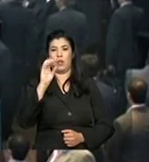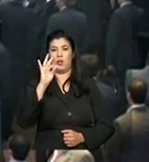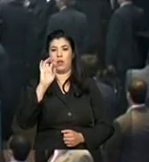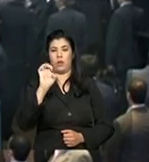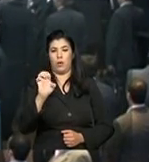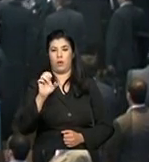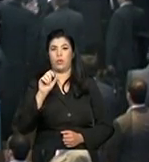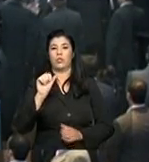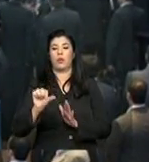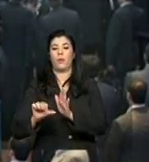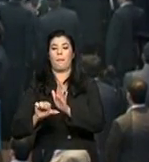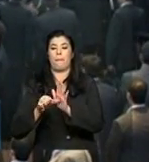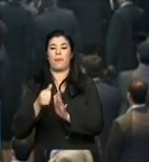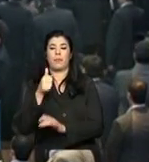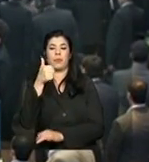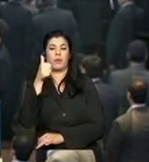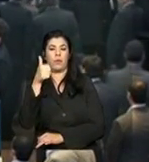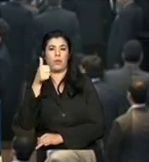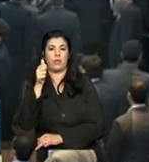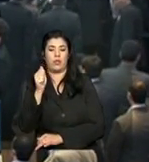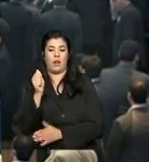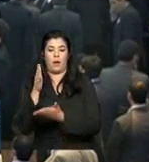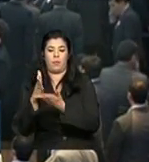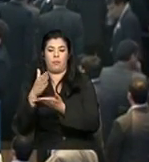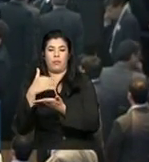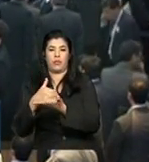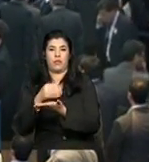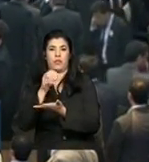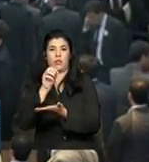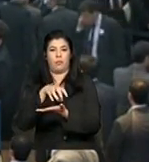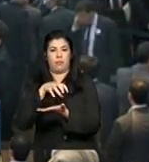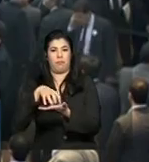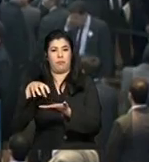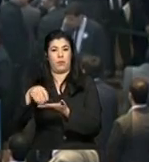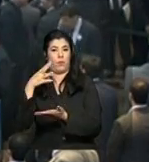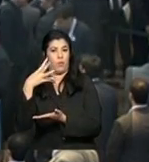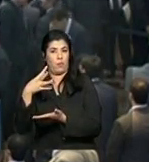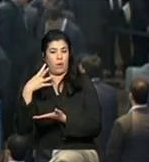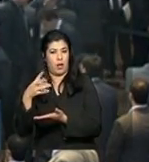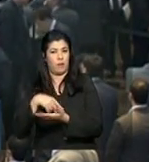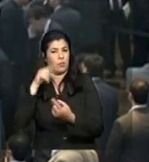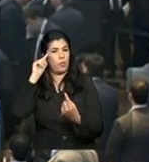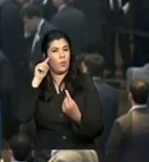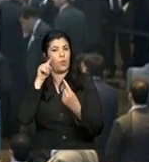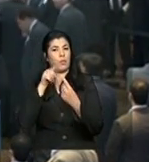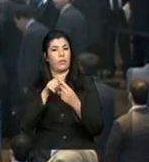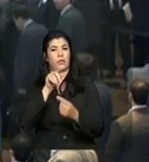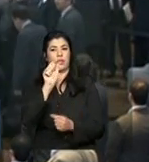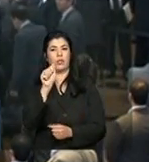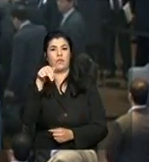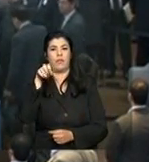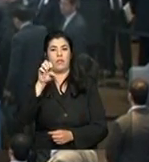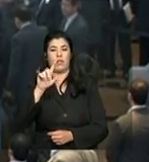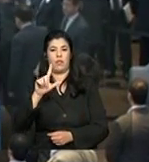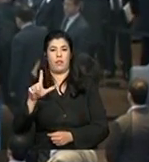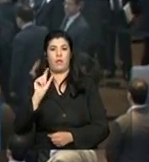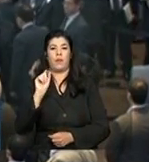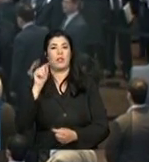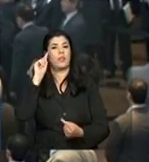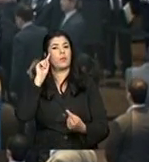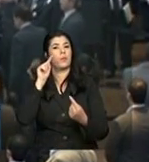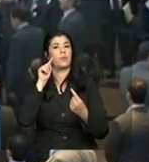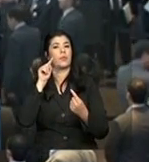divisão do primeiro lote, o lote A, em 4 sublotes. O objetivo da Agência Nacional de Energia Elétrica é que haja